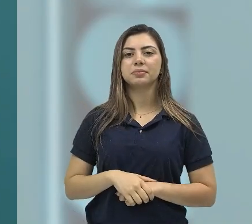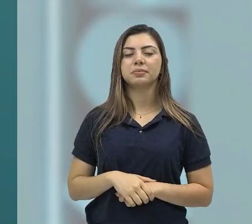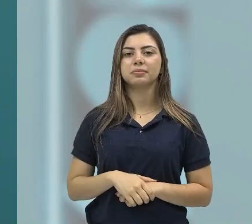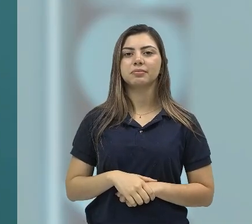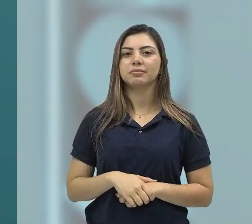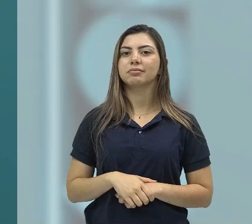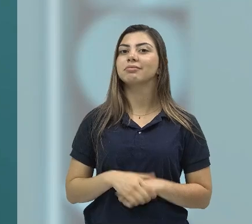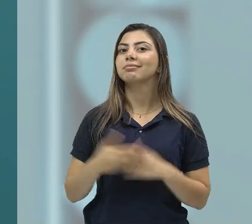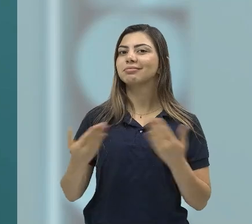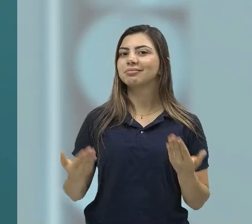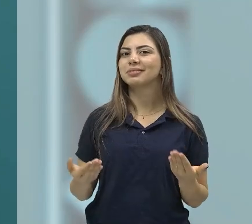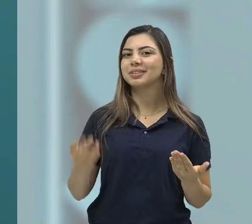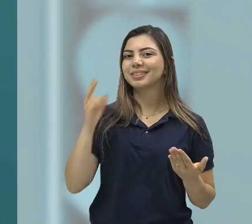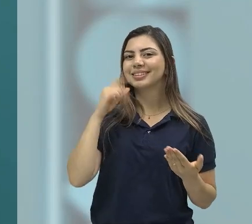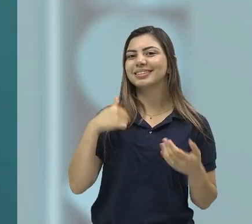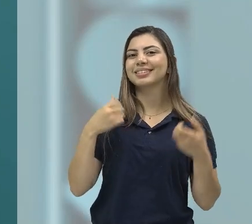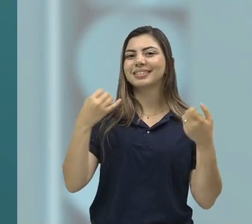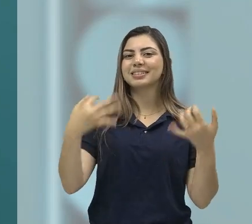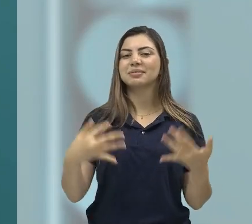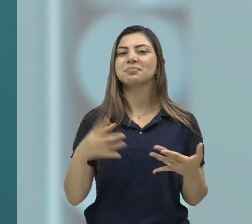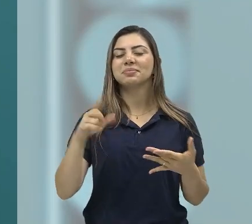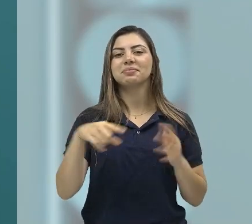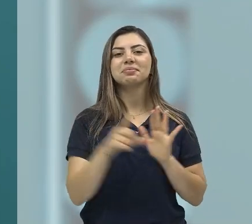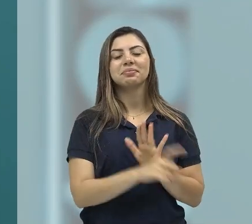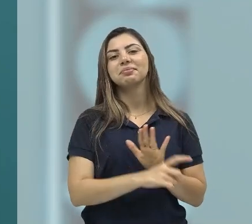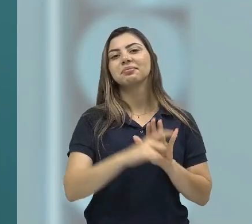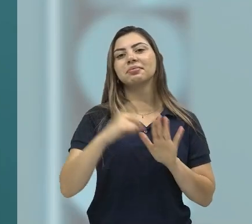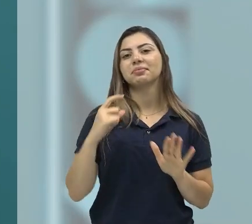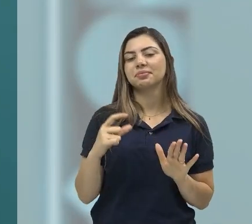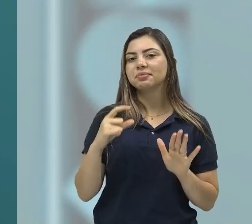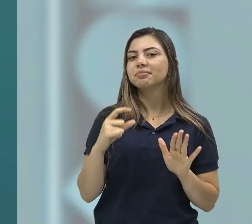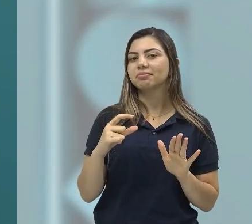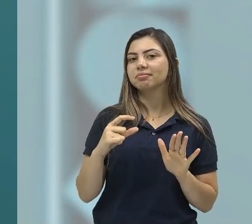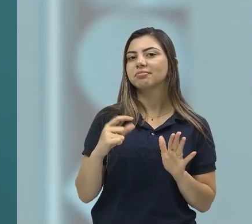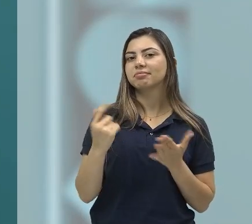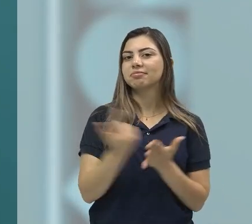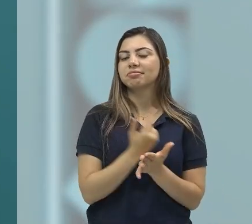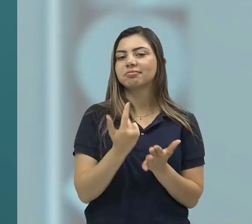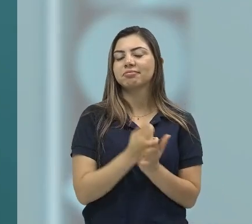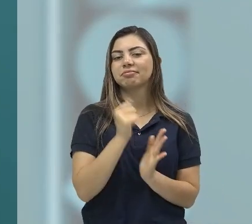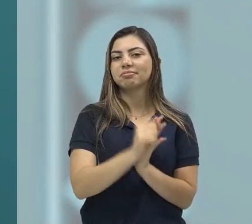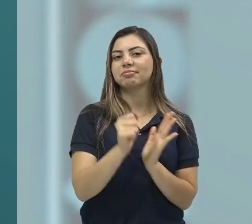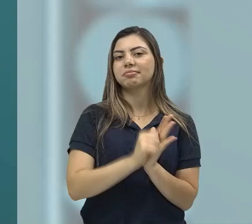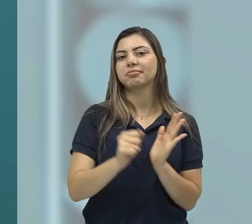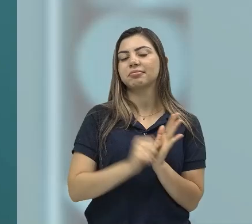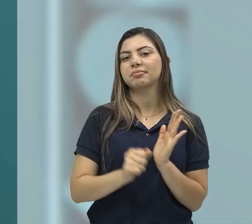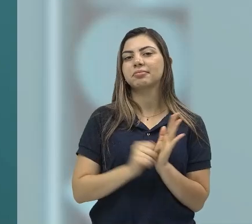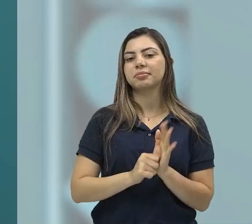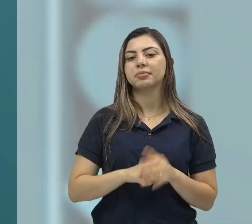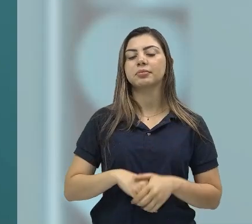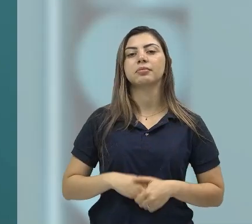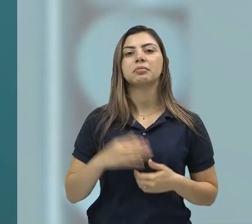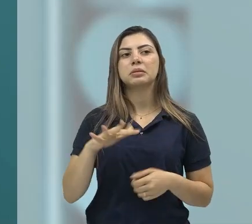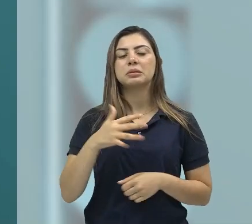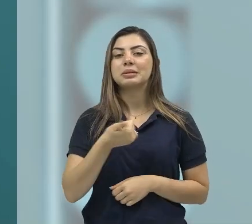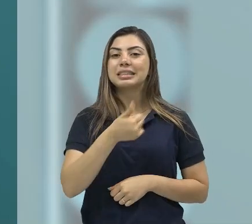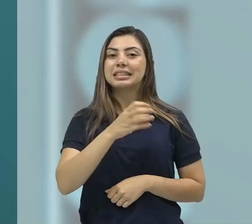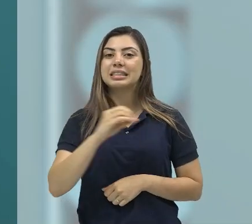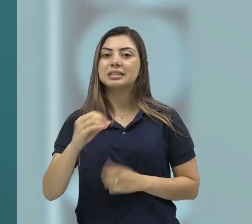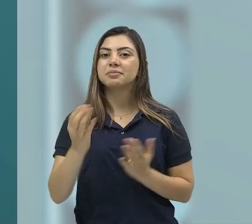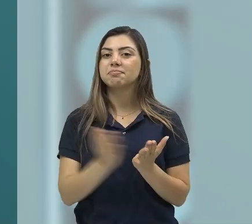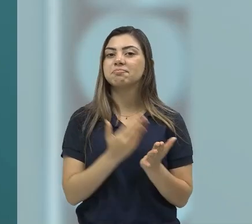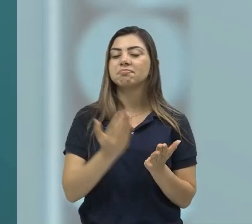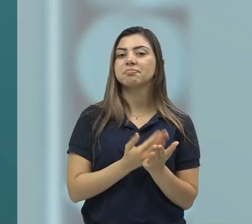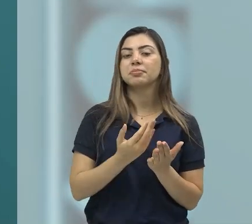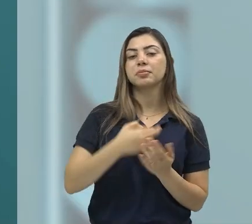Como eu havia dito, vocês viram um pouquinho aí do trecho, né? E em pouco mais de 100 páginas, o romance conta